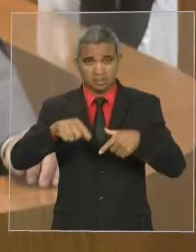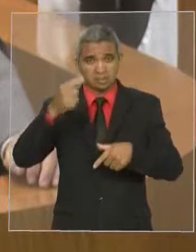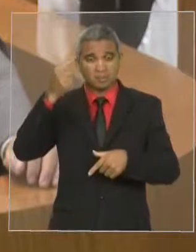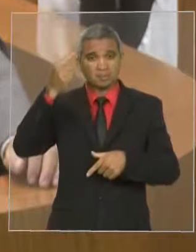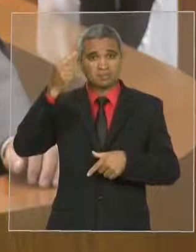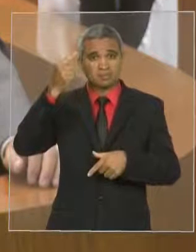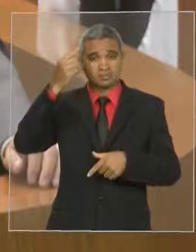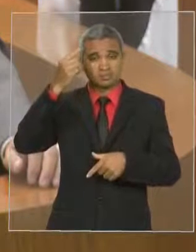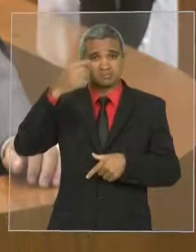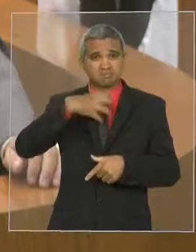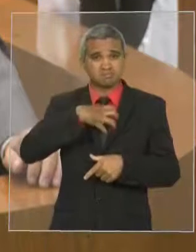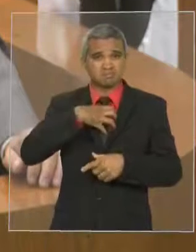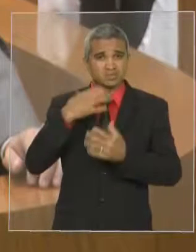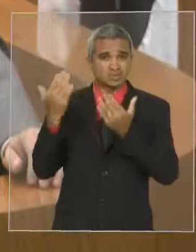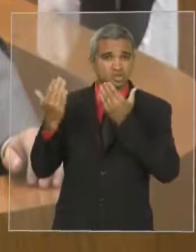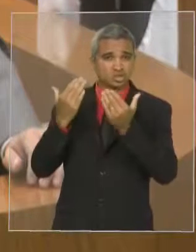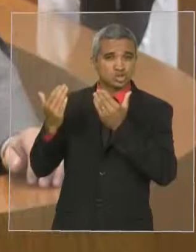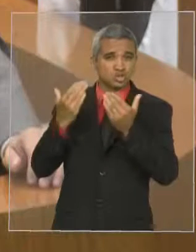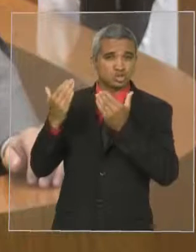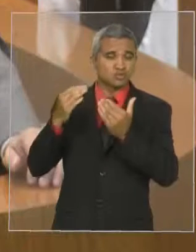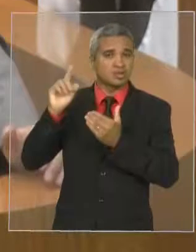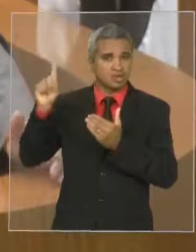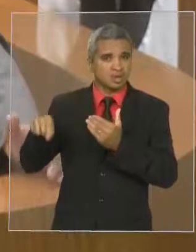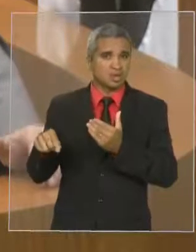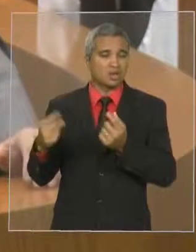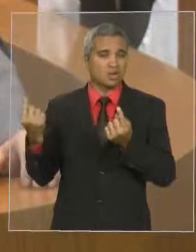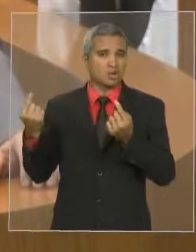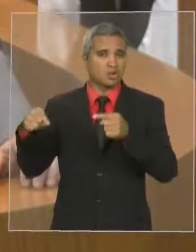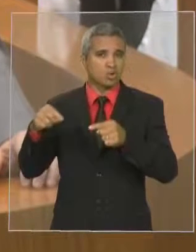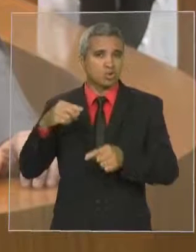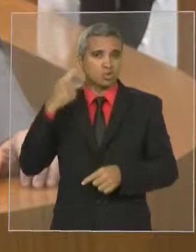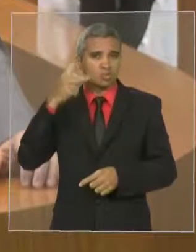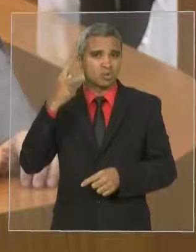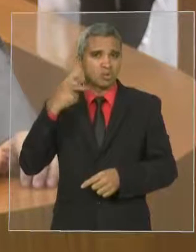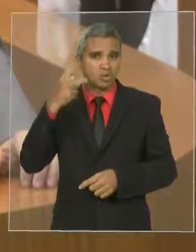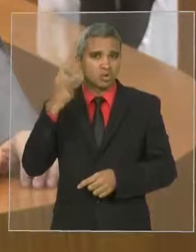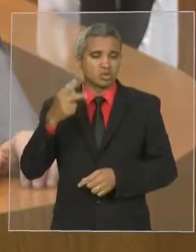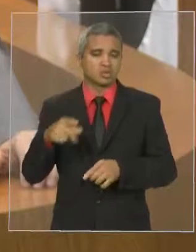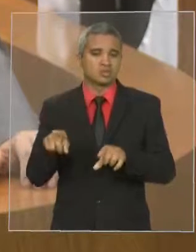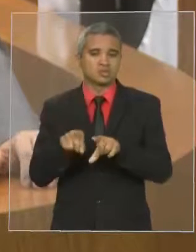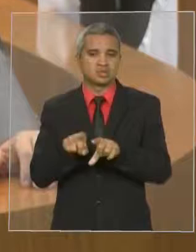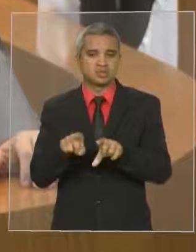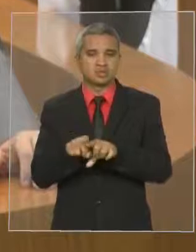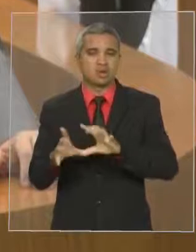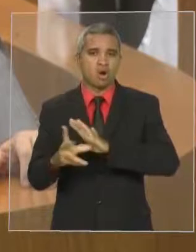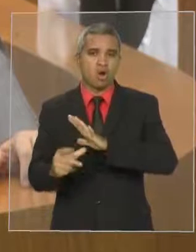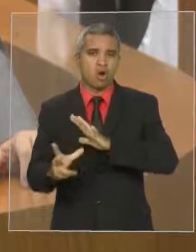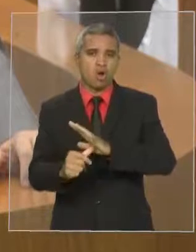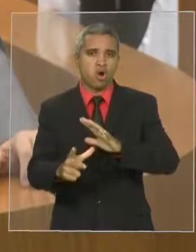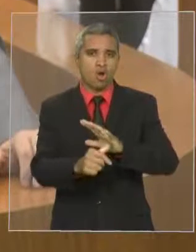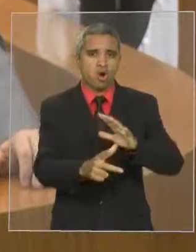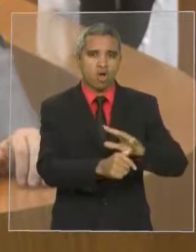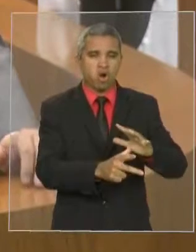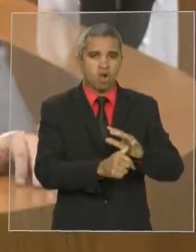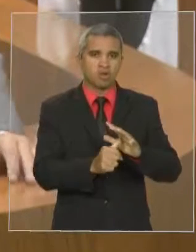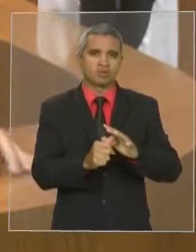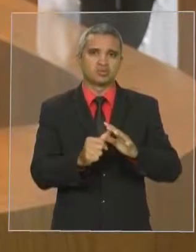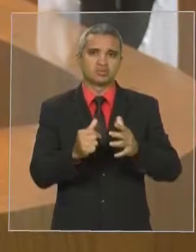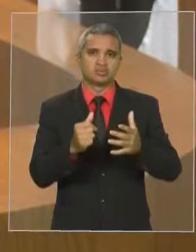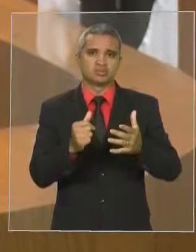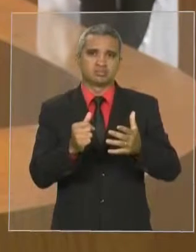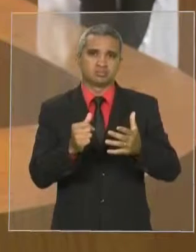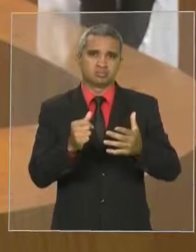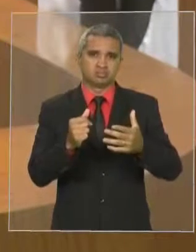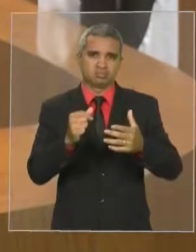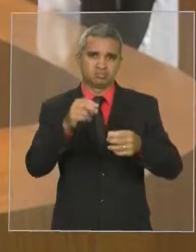roubo, furto de documentos ou de equipamentos da rádio. A